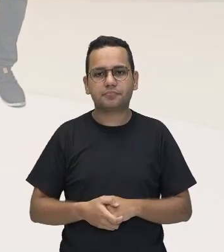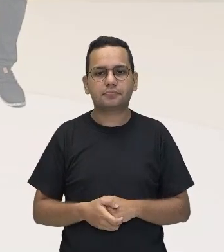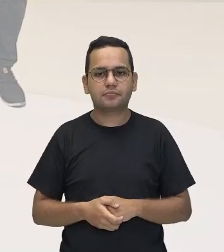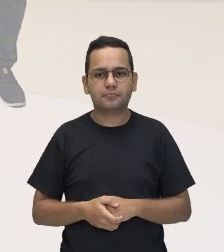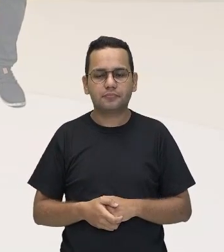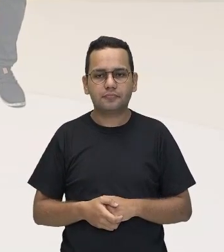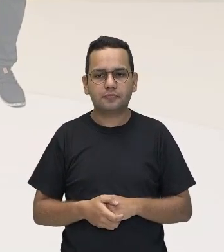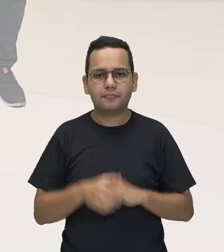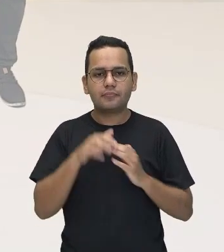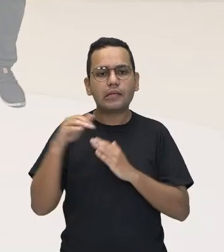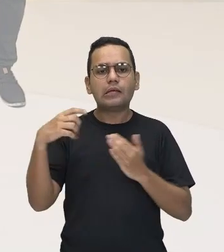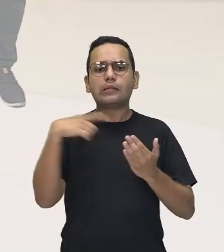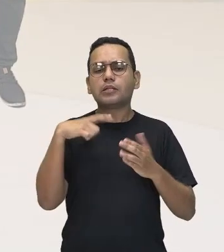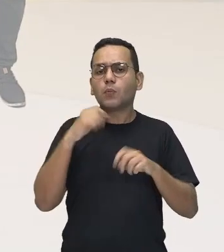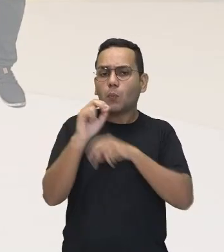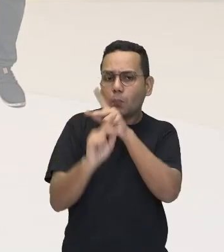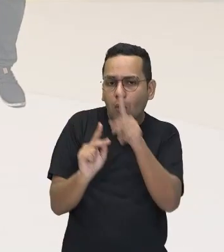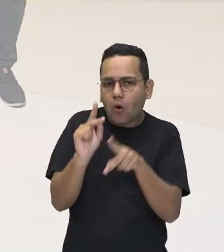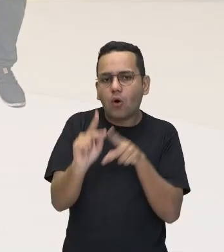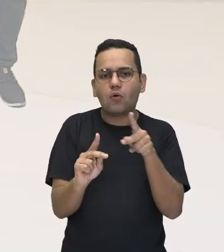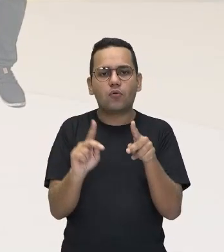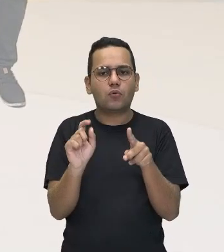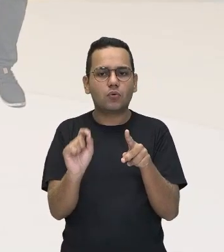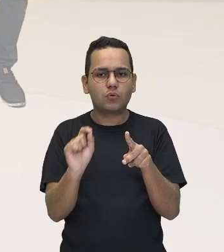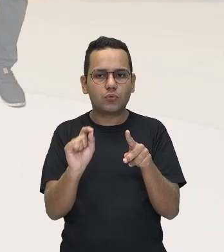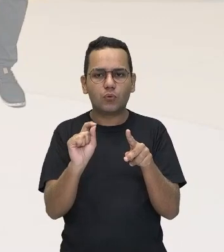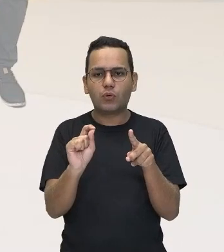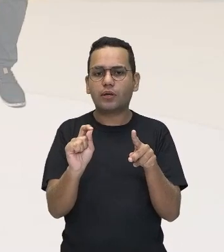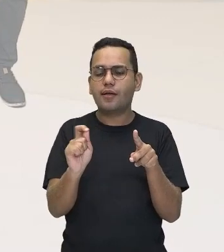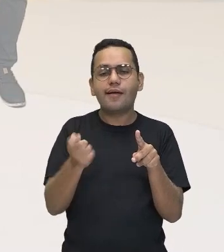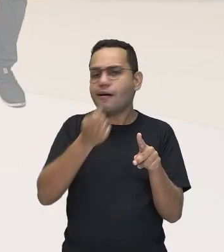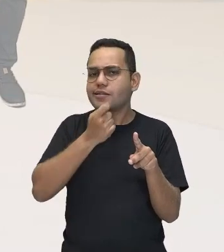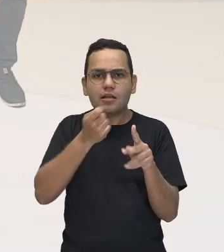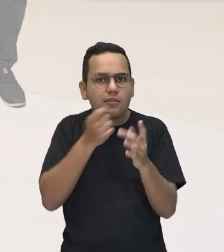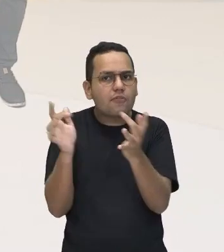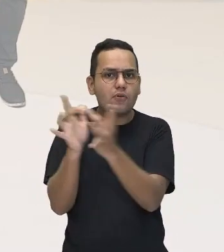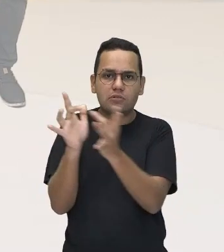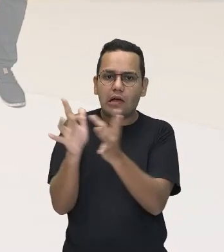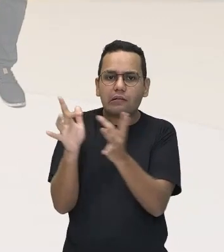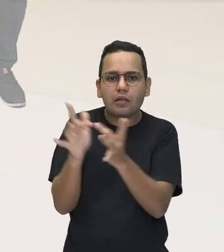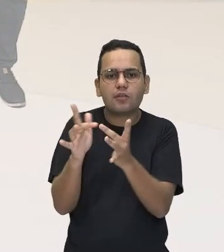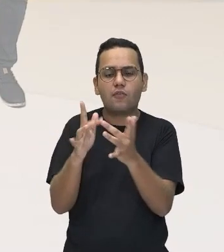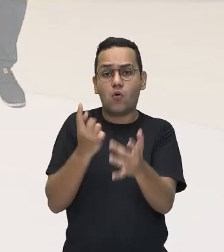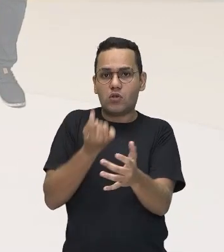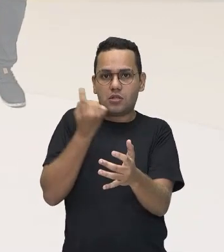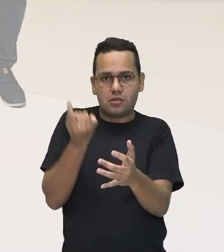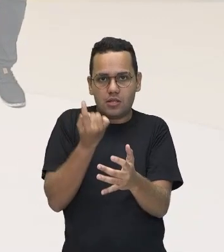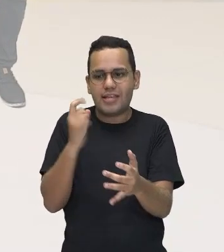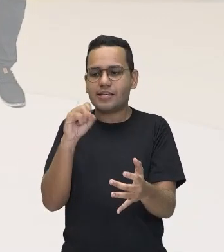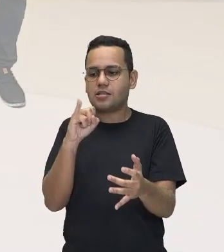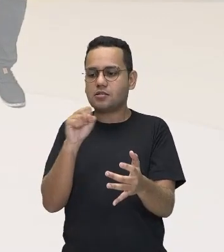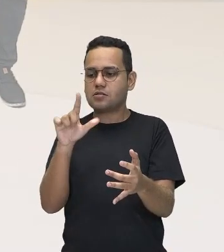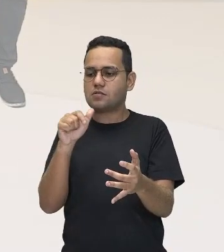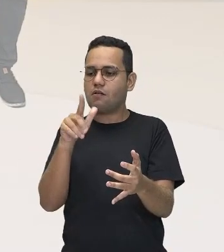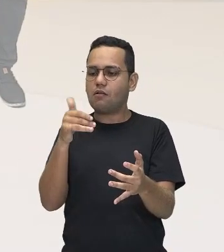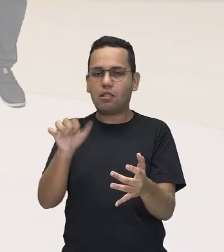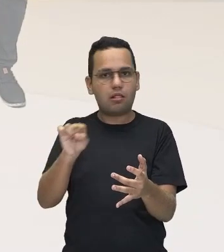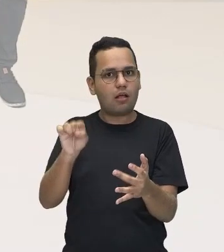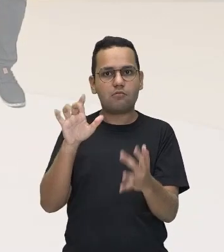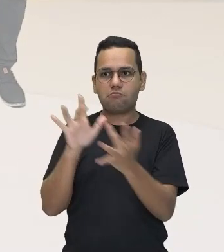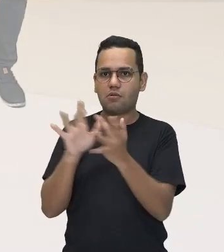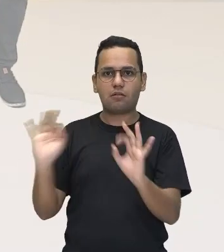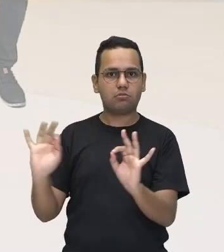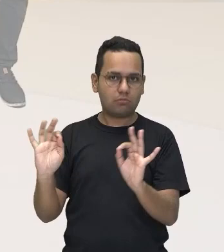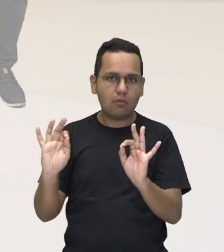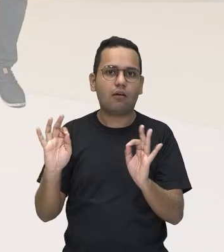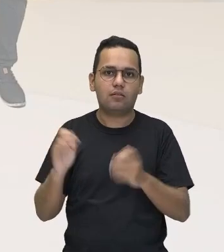isolados, povos que ainda não foram contactados pela sociedade, que não tem ali esse contato com a